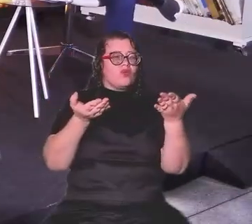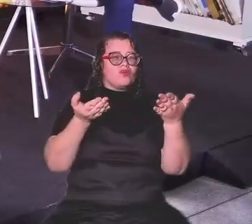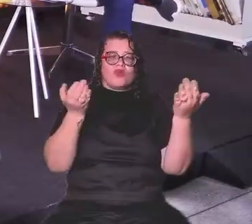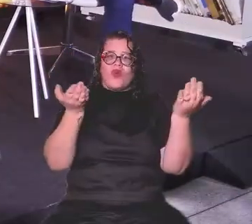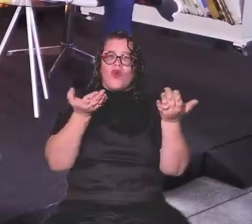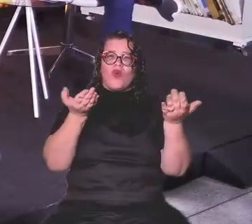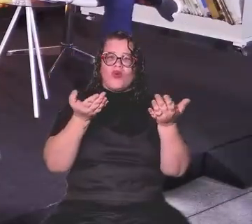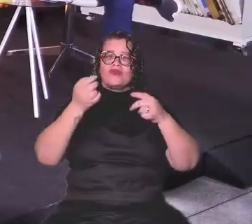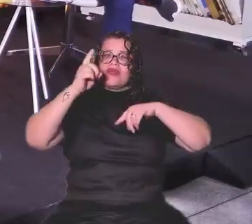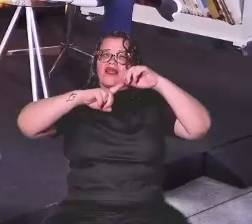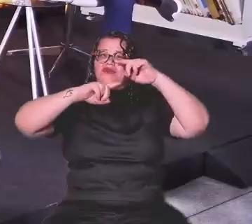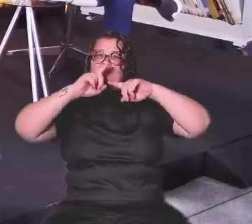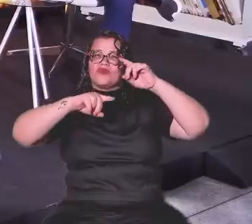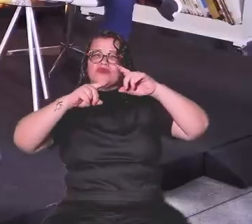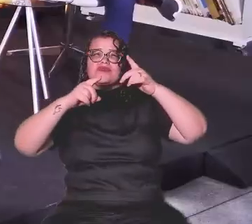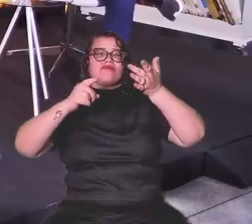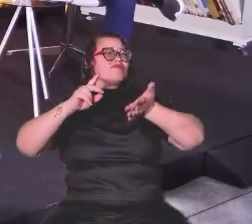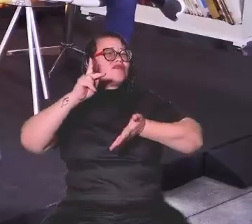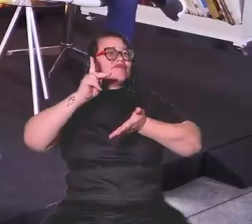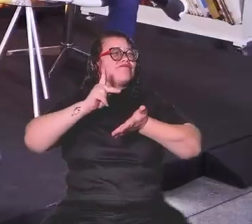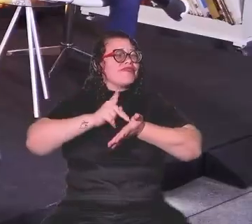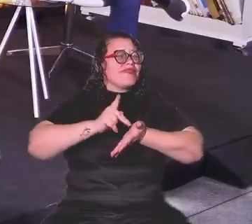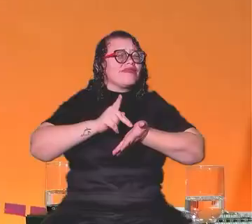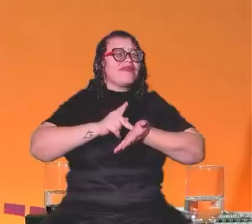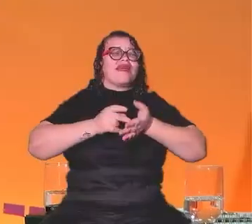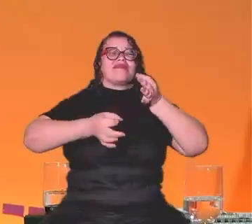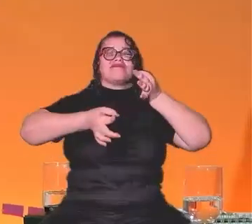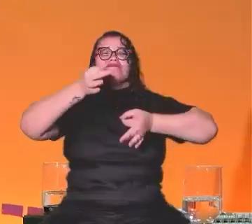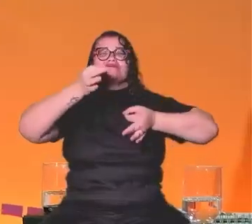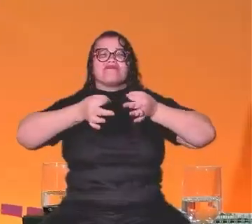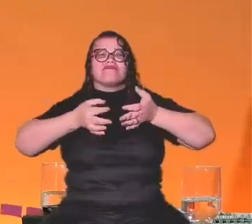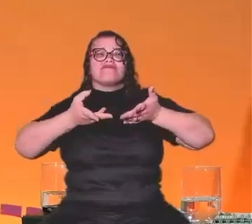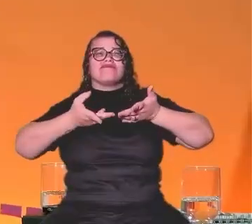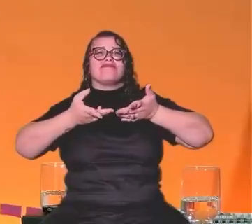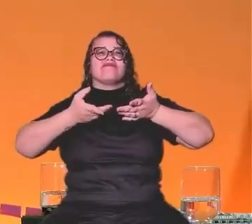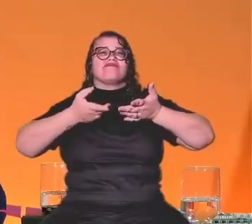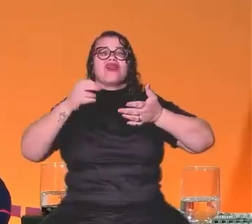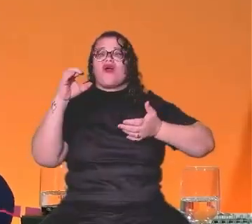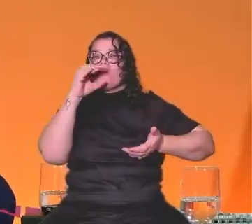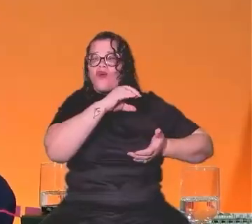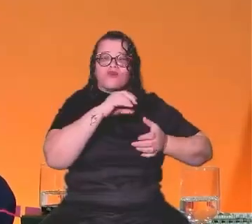tão efêmeras, né? No sentido assim dessa correria, um mundo muito louco.